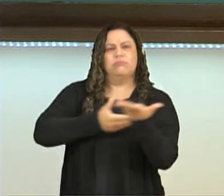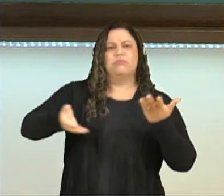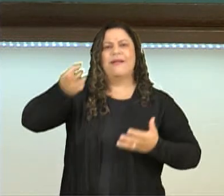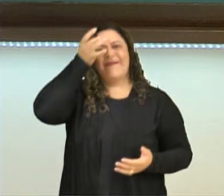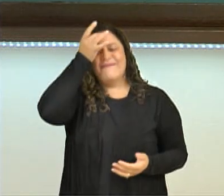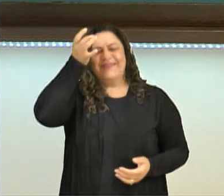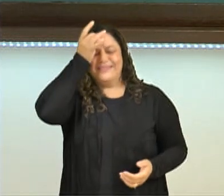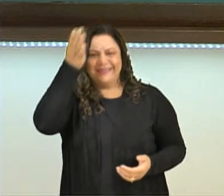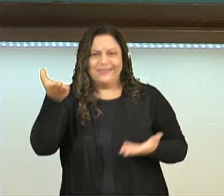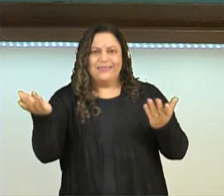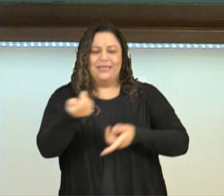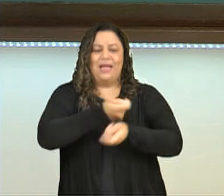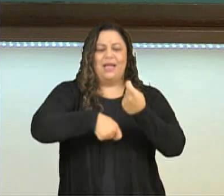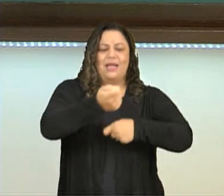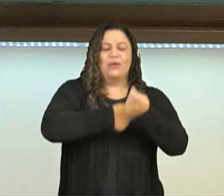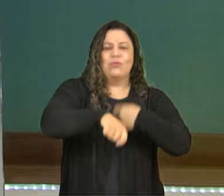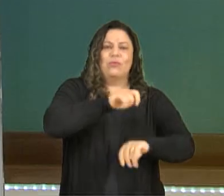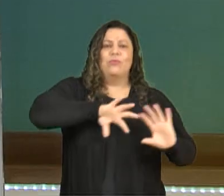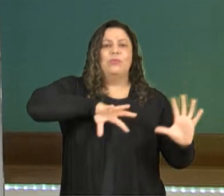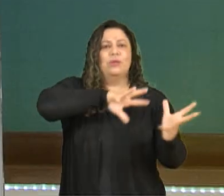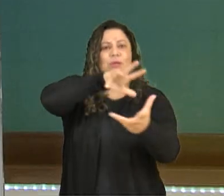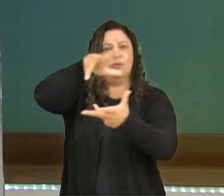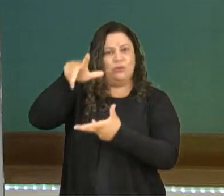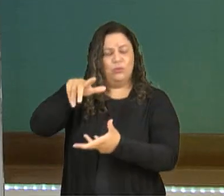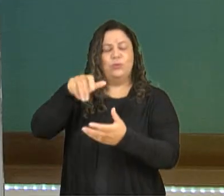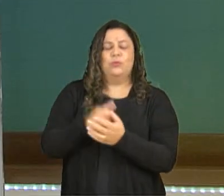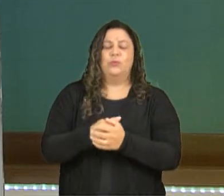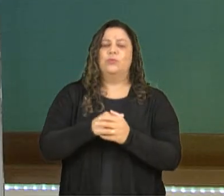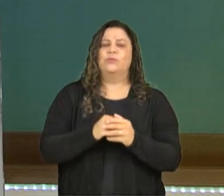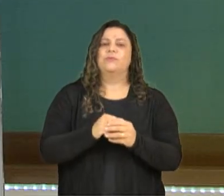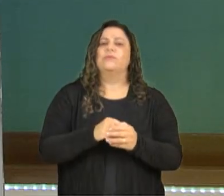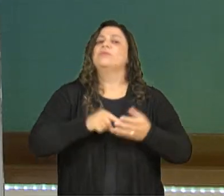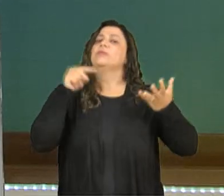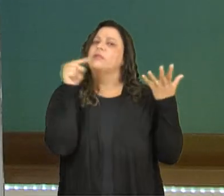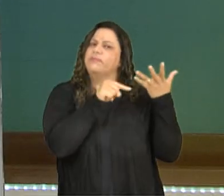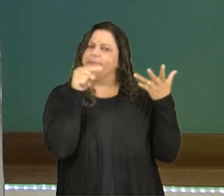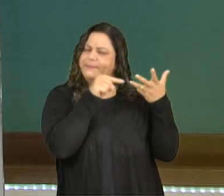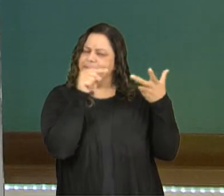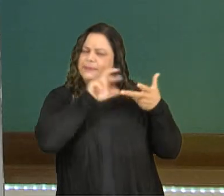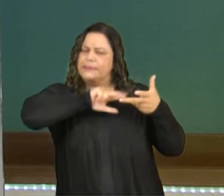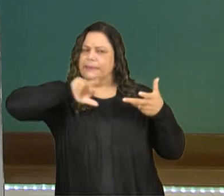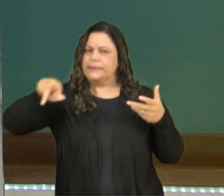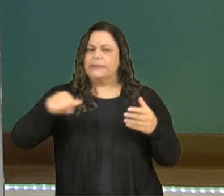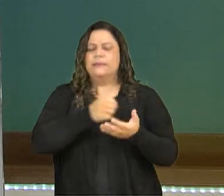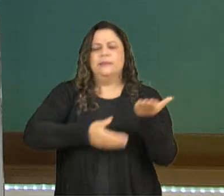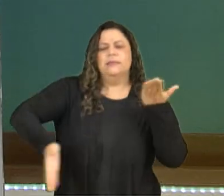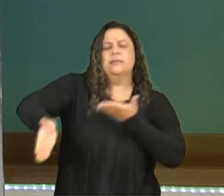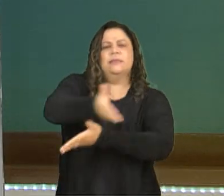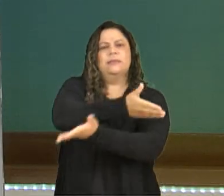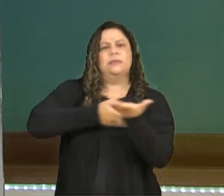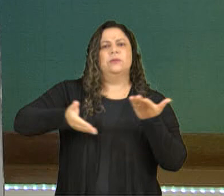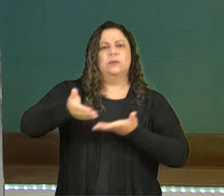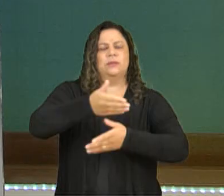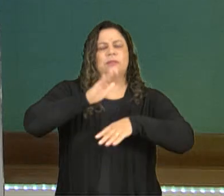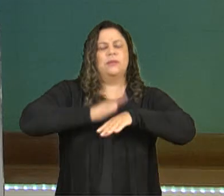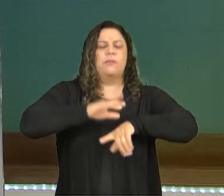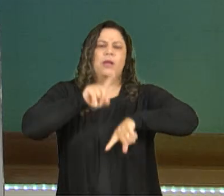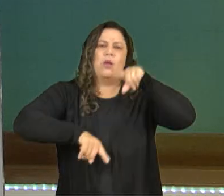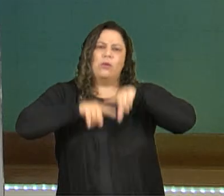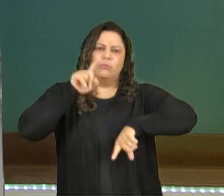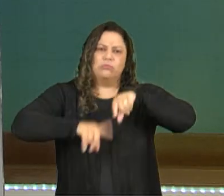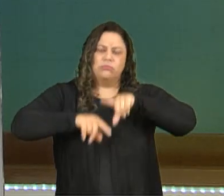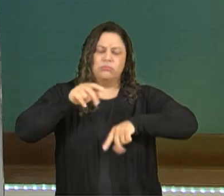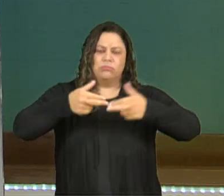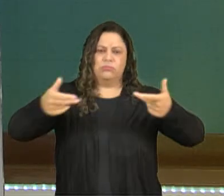de economia mundial. Eles entram no aspecto que você tem uma circulação maior de produtos, principalmente